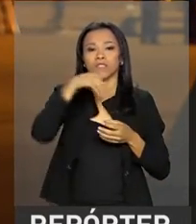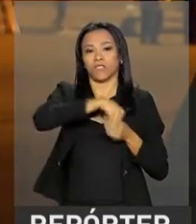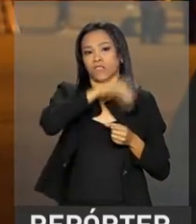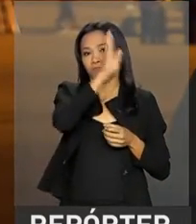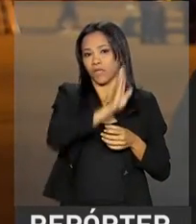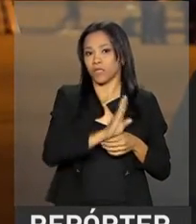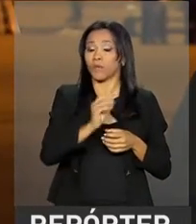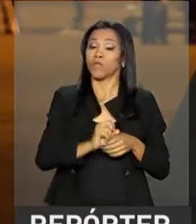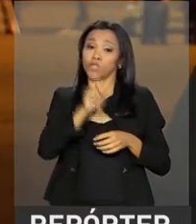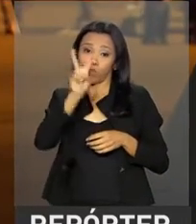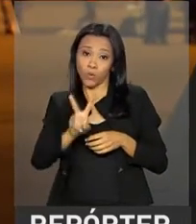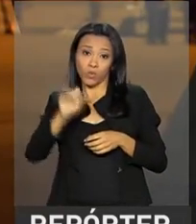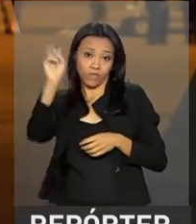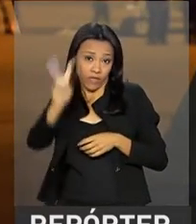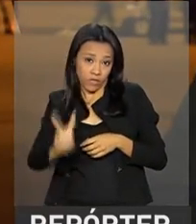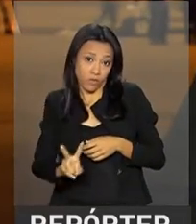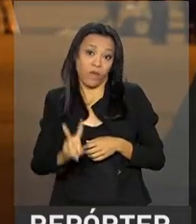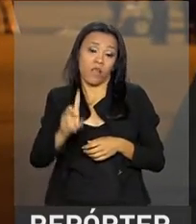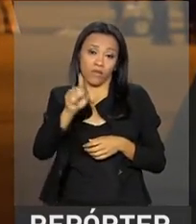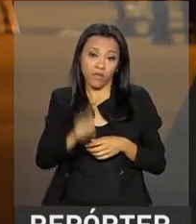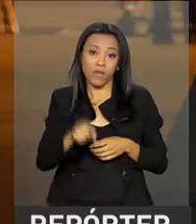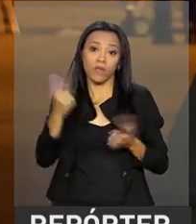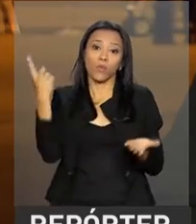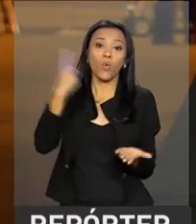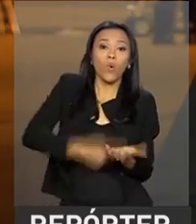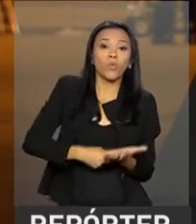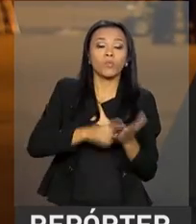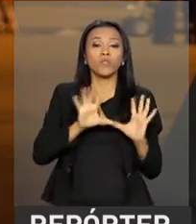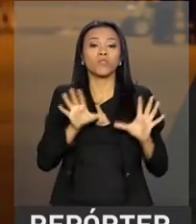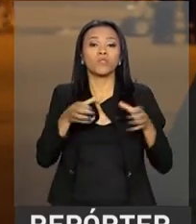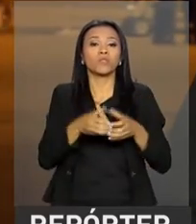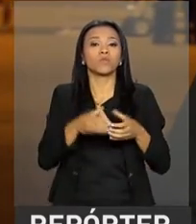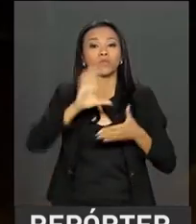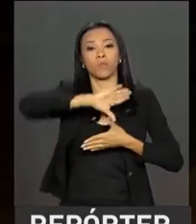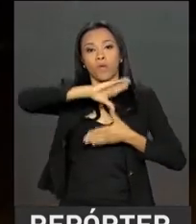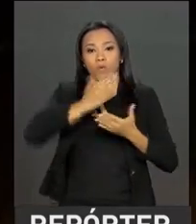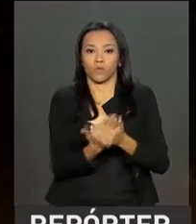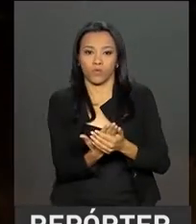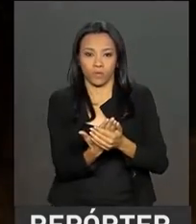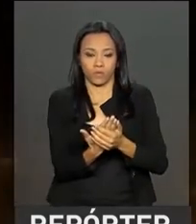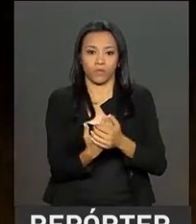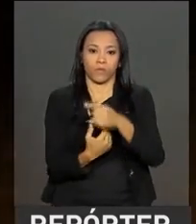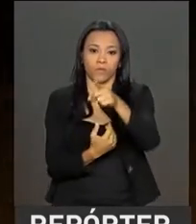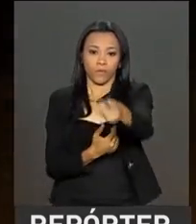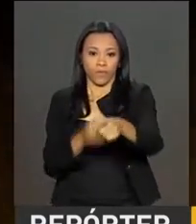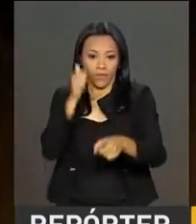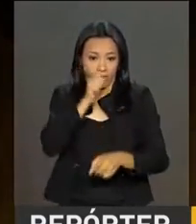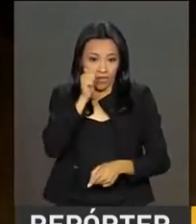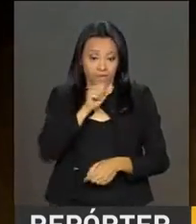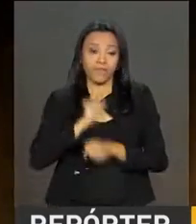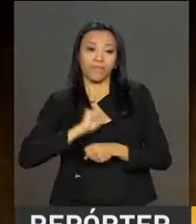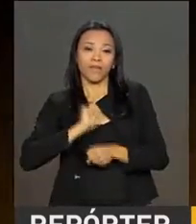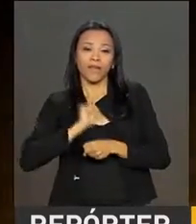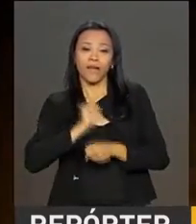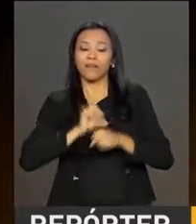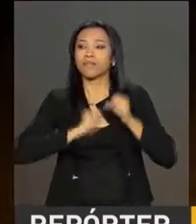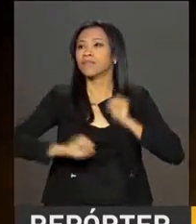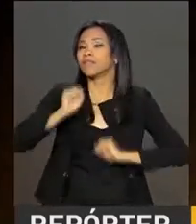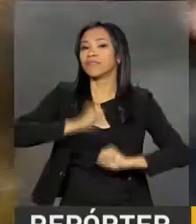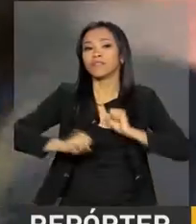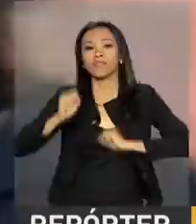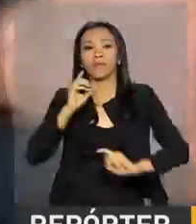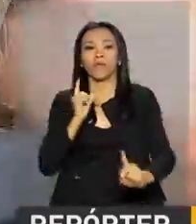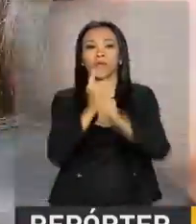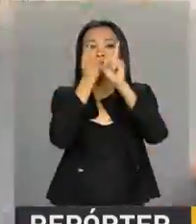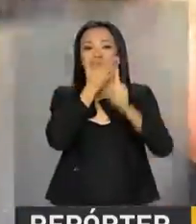são venezuelanos que fazem parte do acordo de cooperação do Mercosul. Patrícia aguardava ansiosa pelo reencontro do